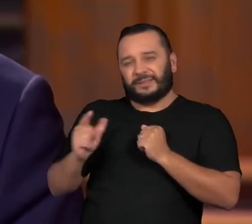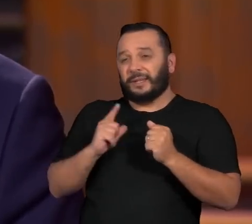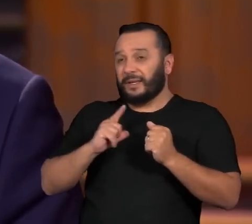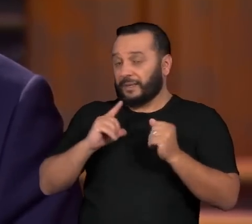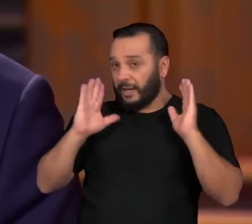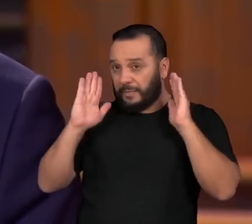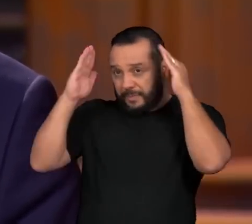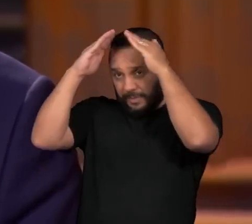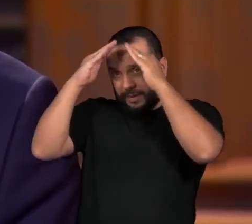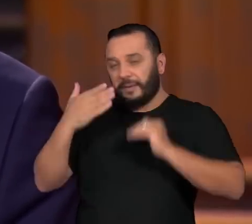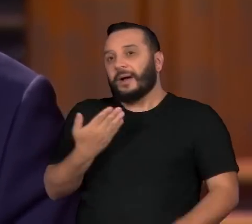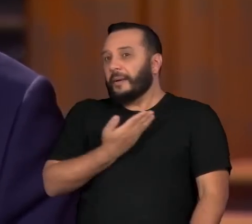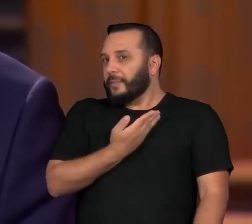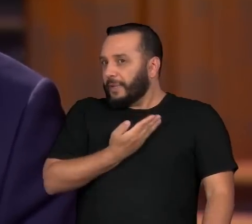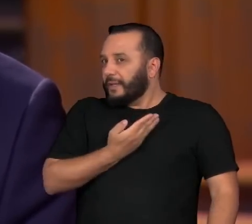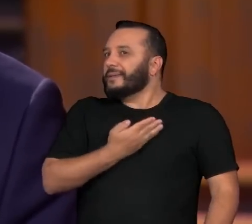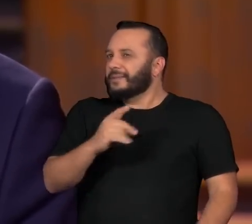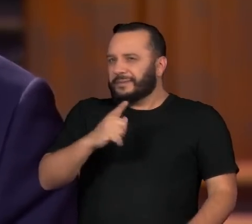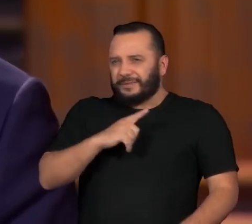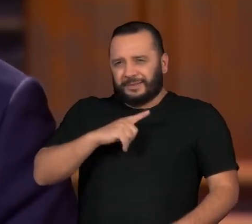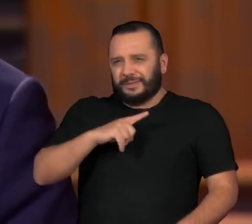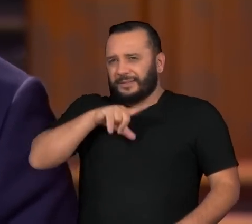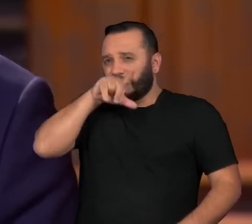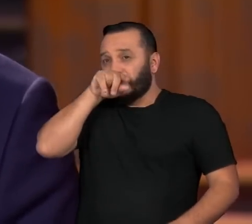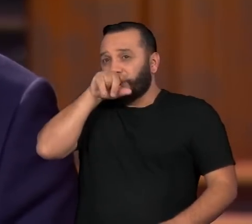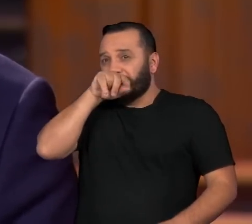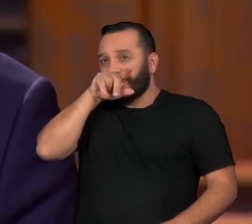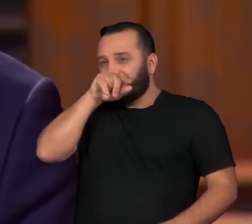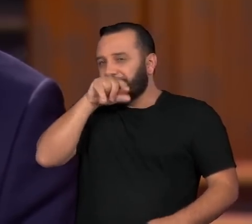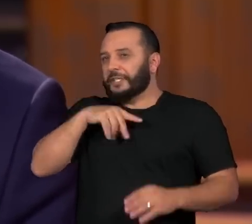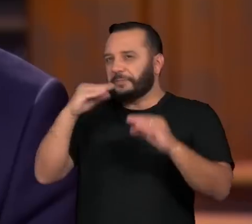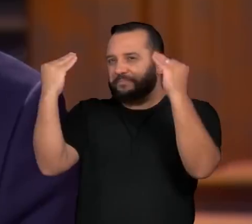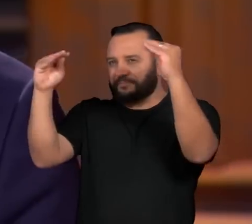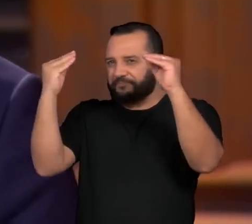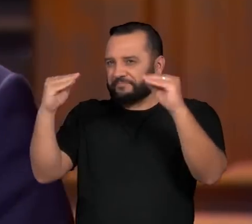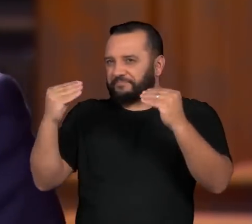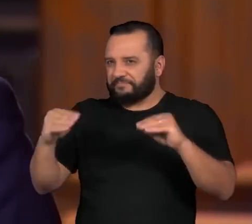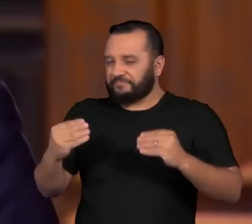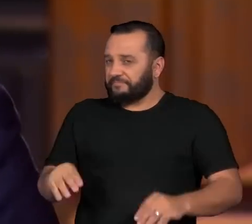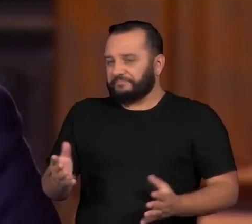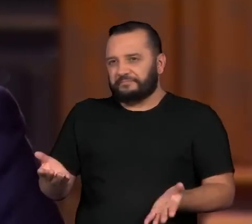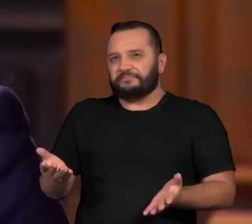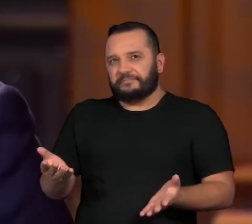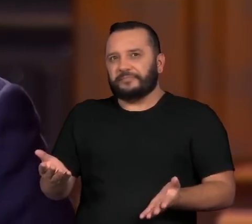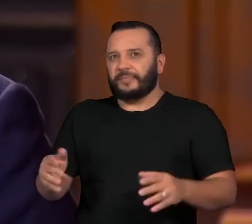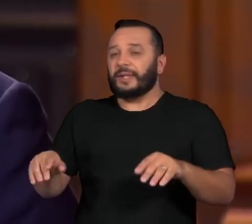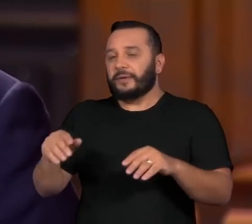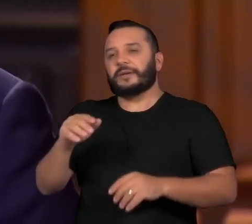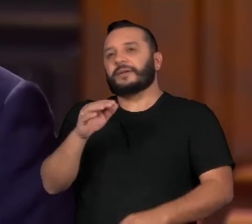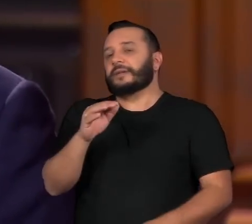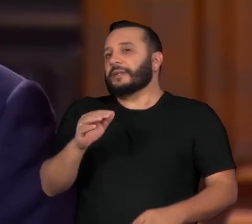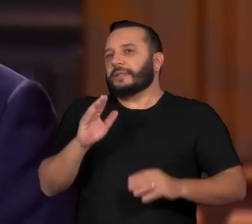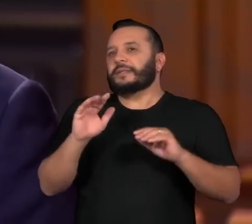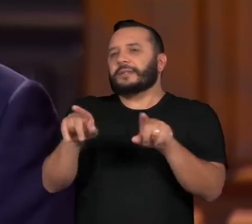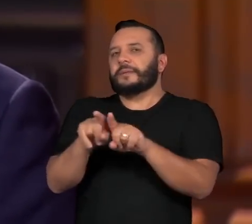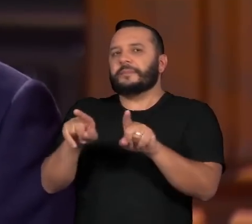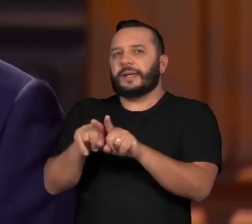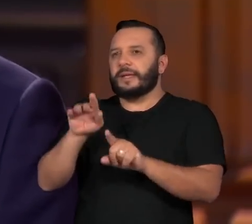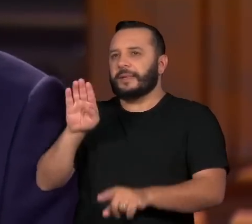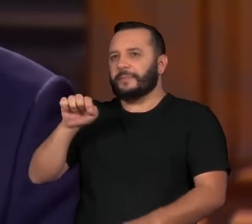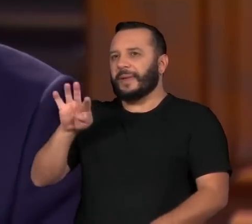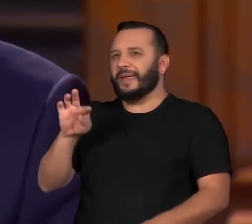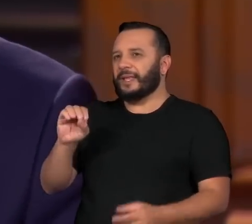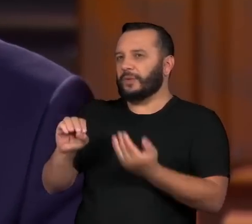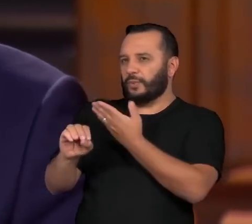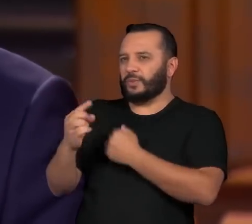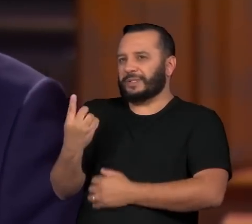no Twitter. O Papa Francisco não tem medo. Bento XVI também concedeu entrevistas